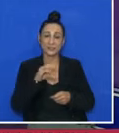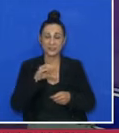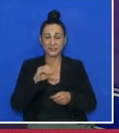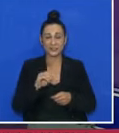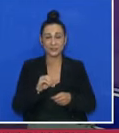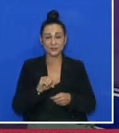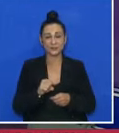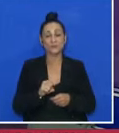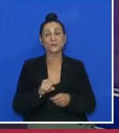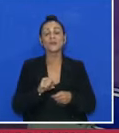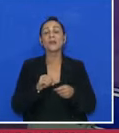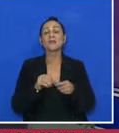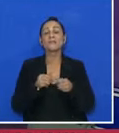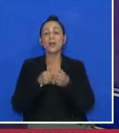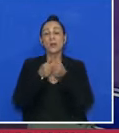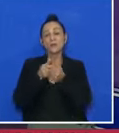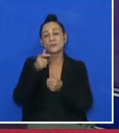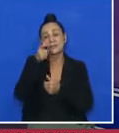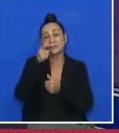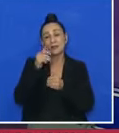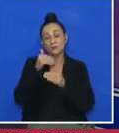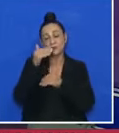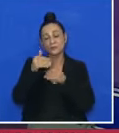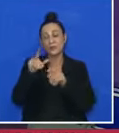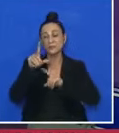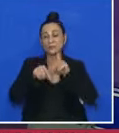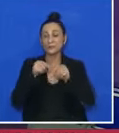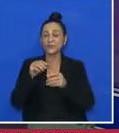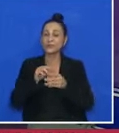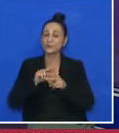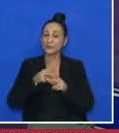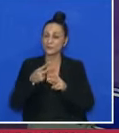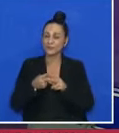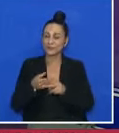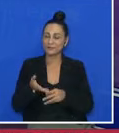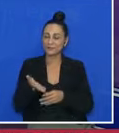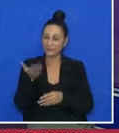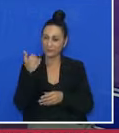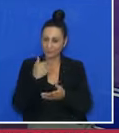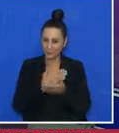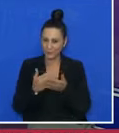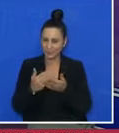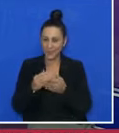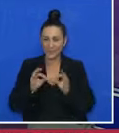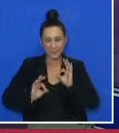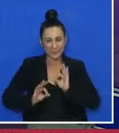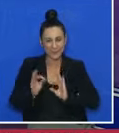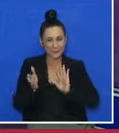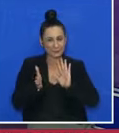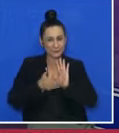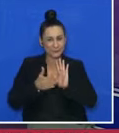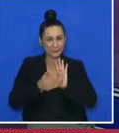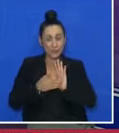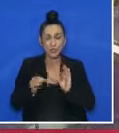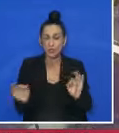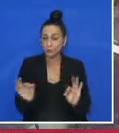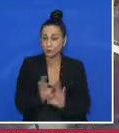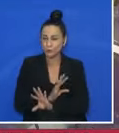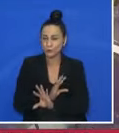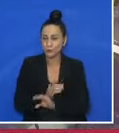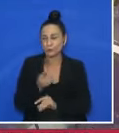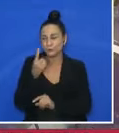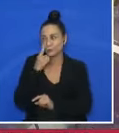procedimento desse sorteio da dupla cena. E aí, podemos começar? Preparados? Apostas em mãos? Aqui tudo pronto,